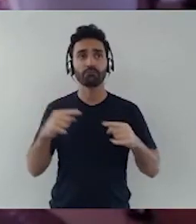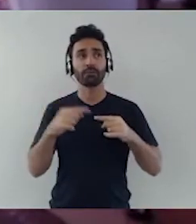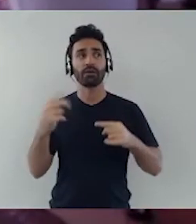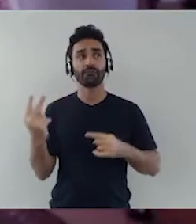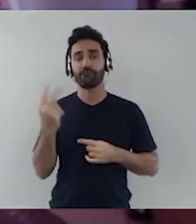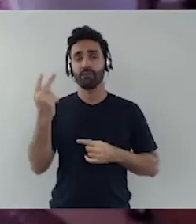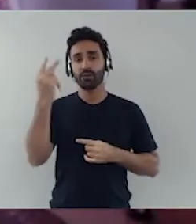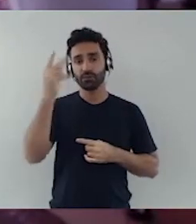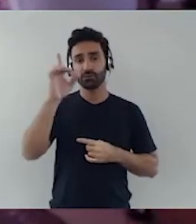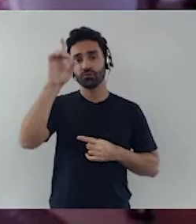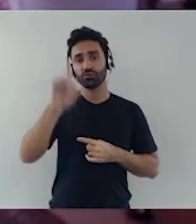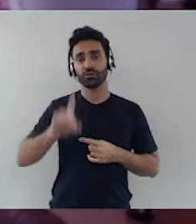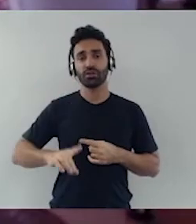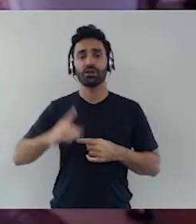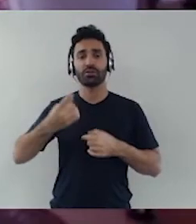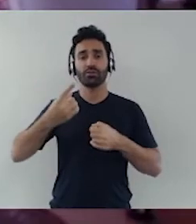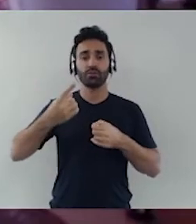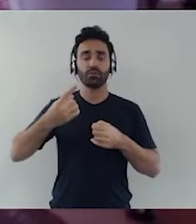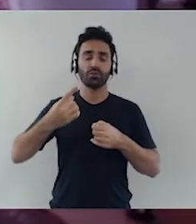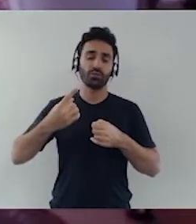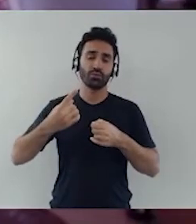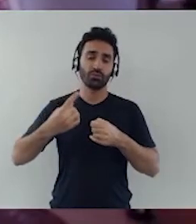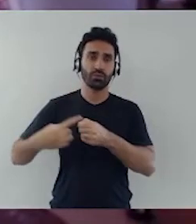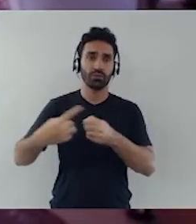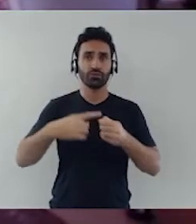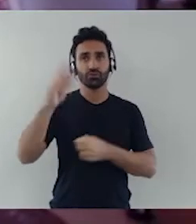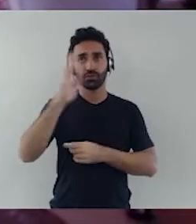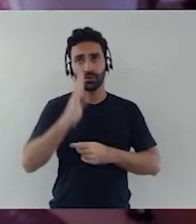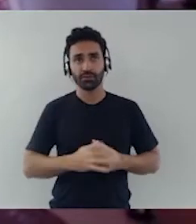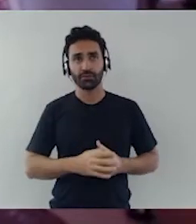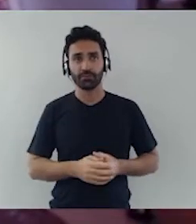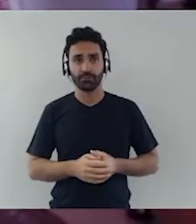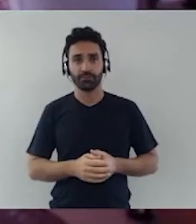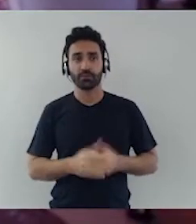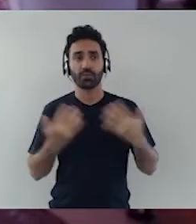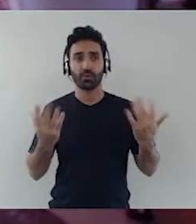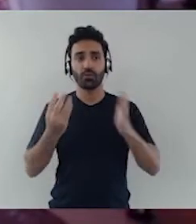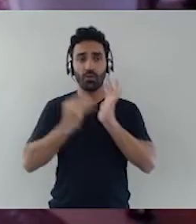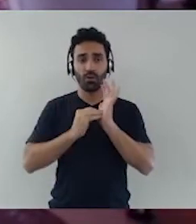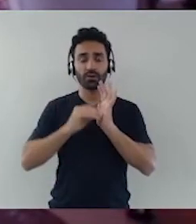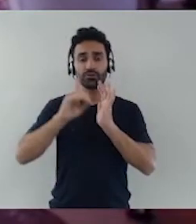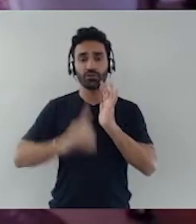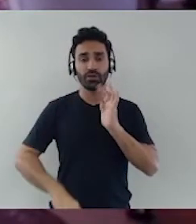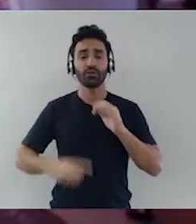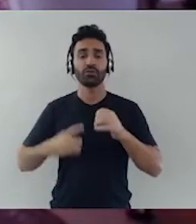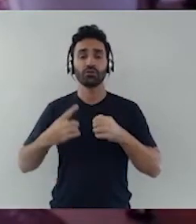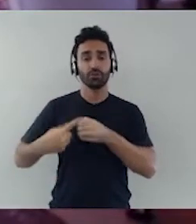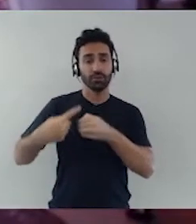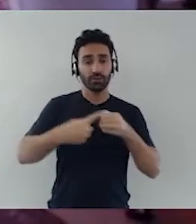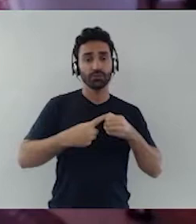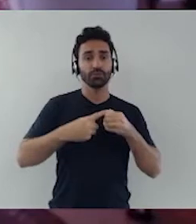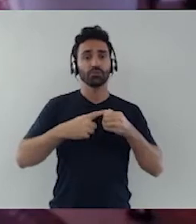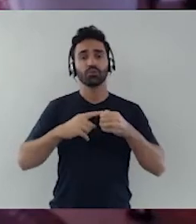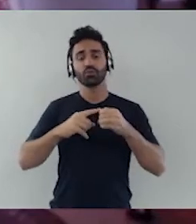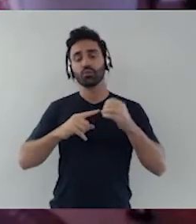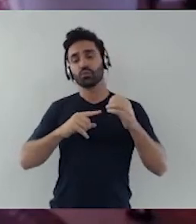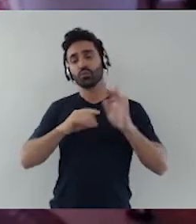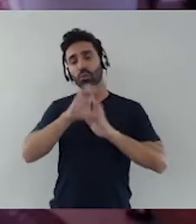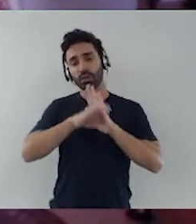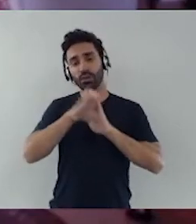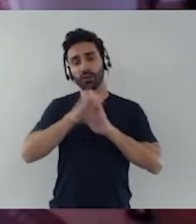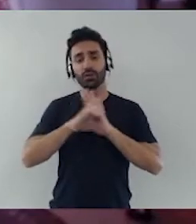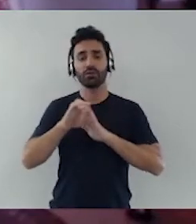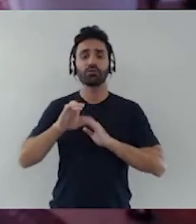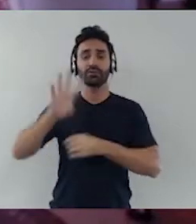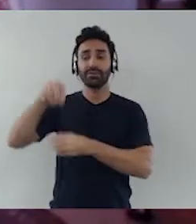do direito urbanístico no Brasil. O fato é que inserir o direito urbanístico nos currículos e grades dos cursos de